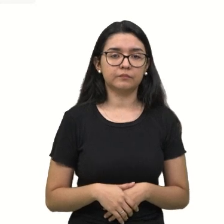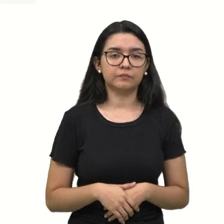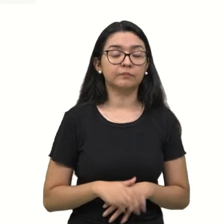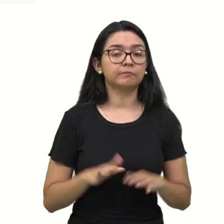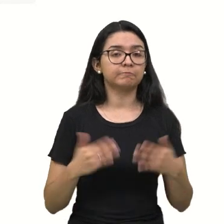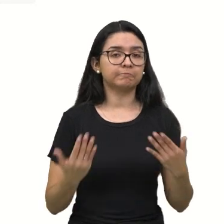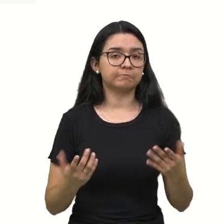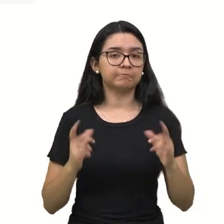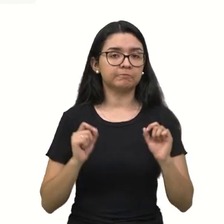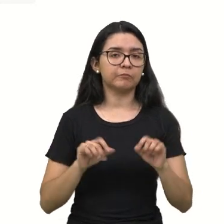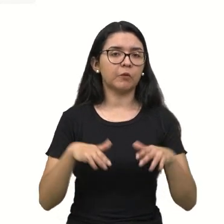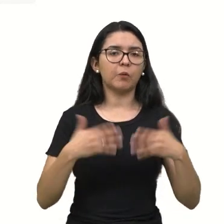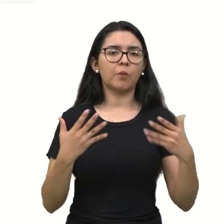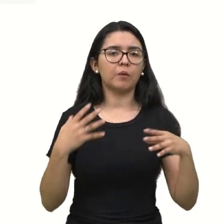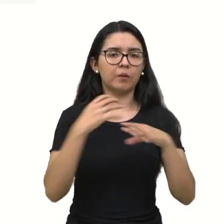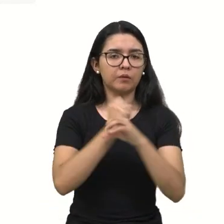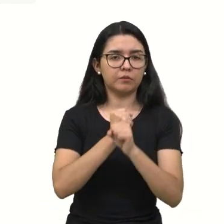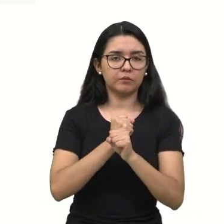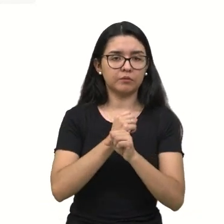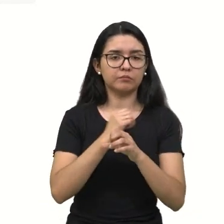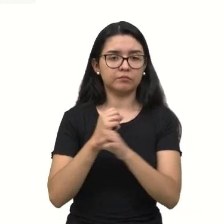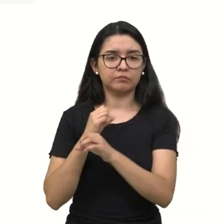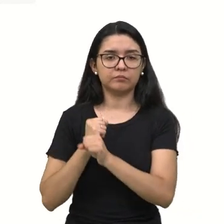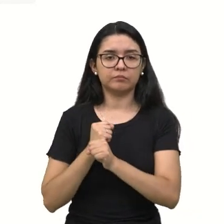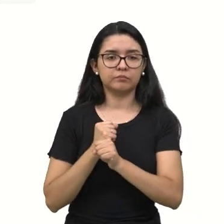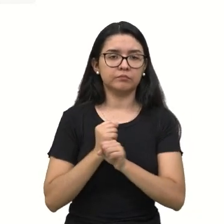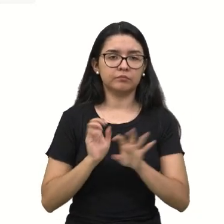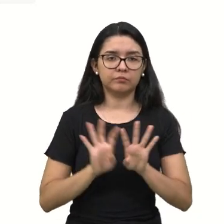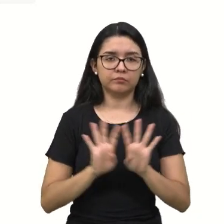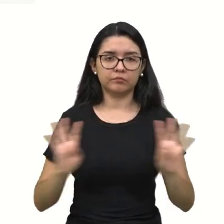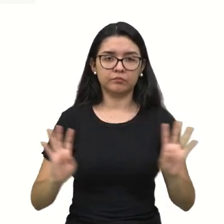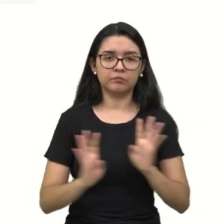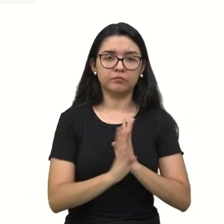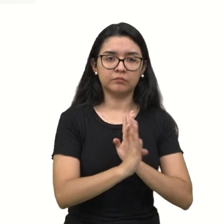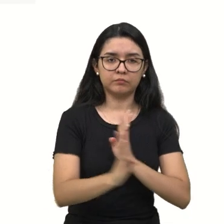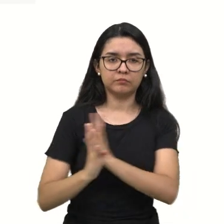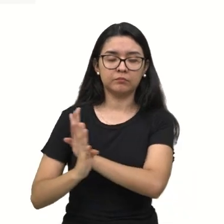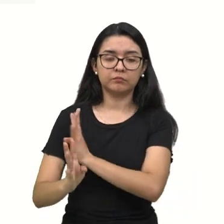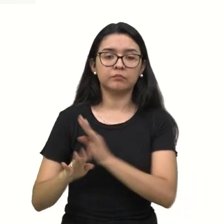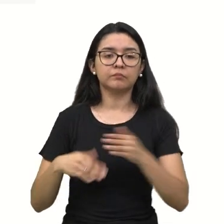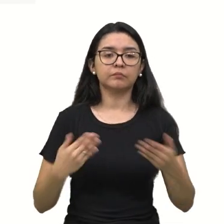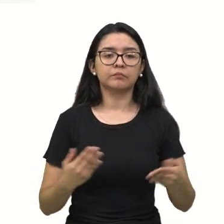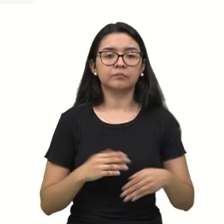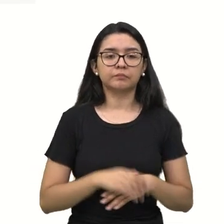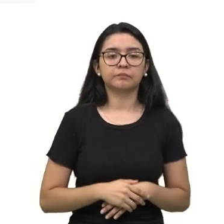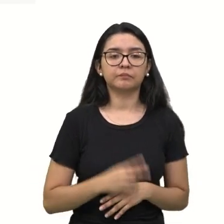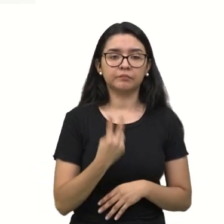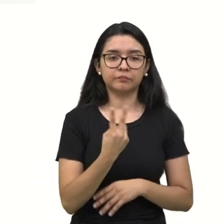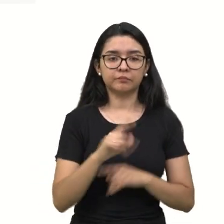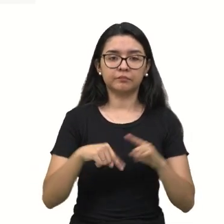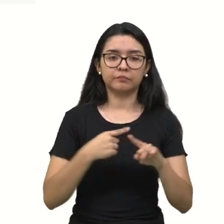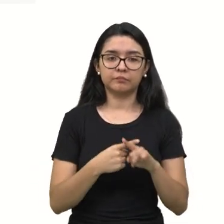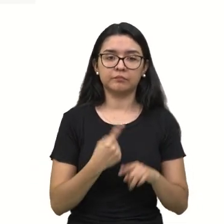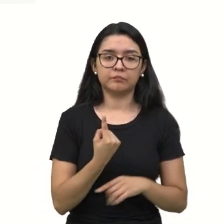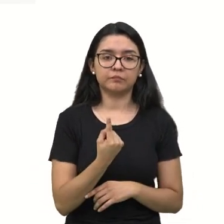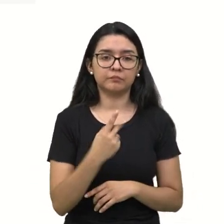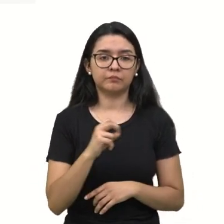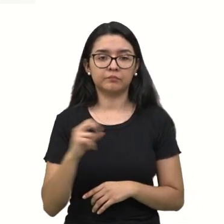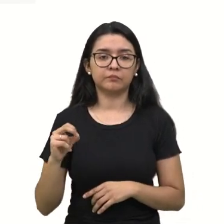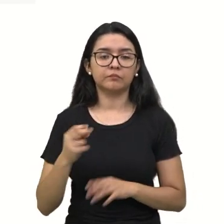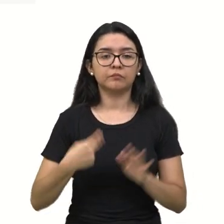Então, ó, qual seria o total aqui de cerca? 2 vezes 1.500 é